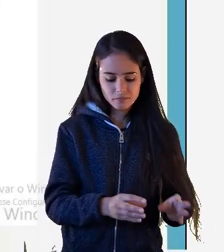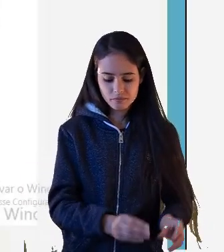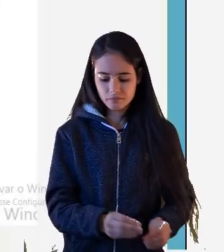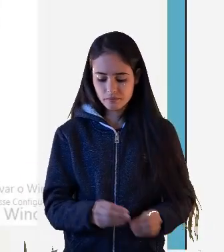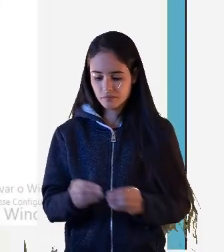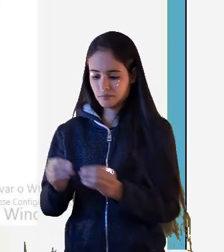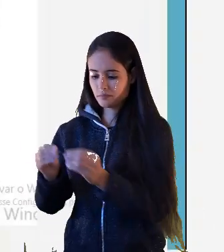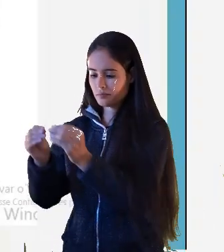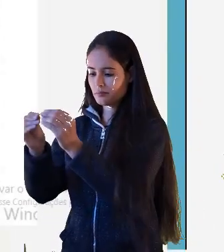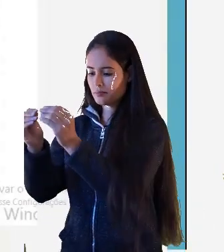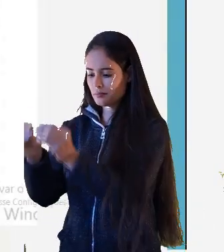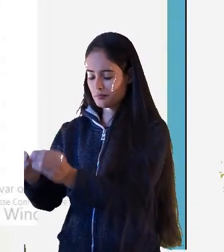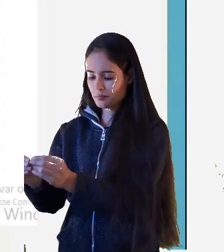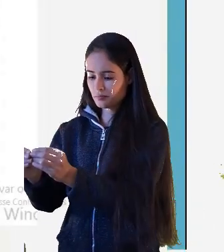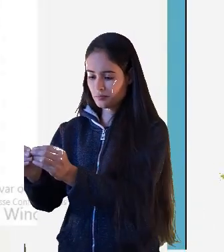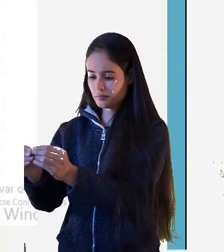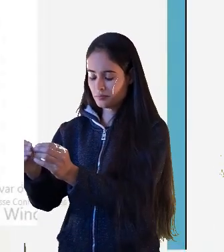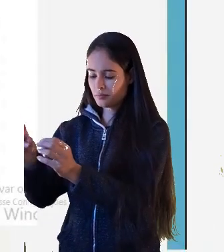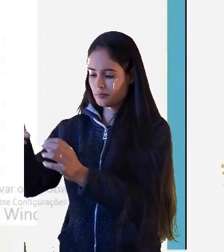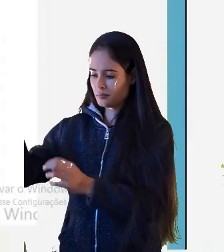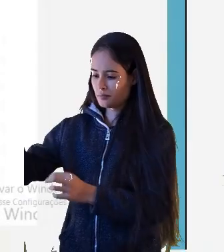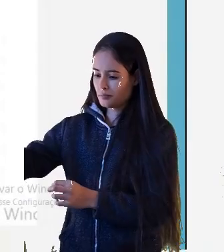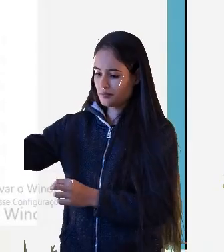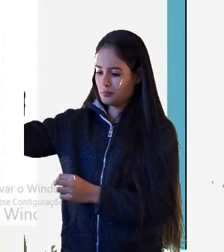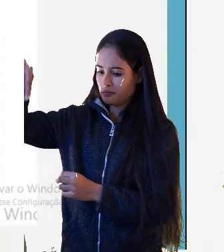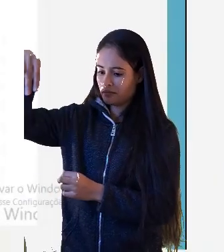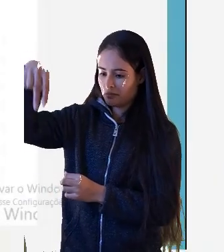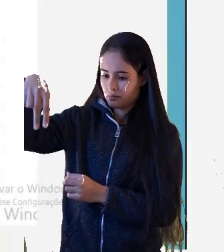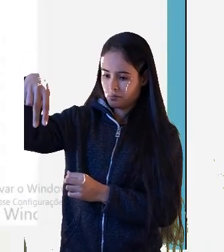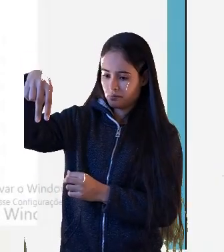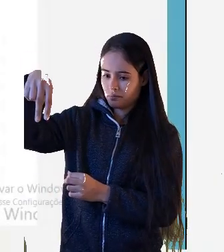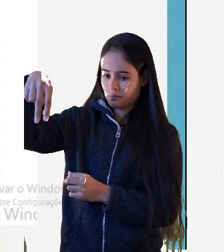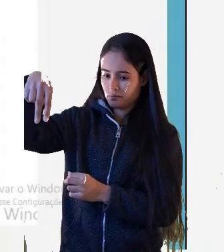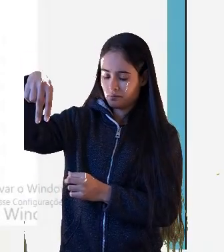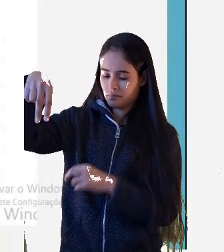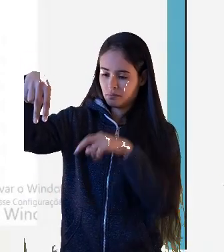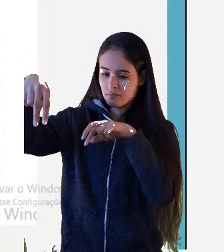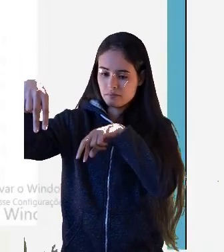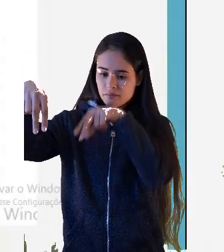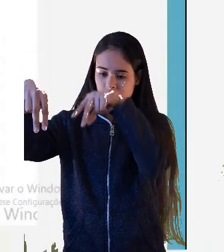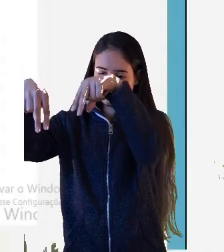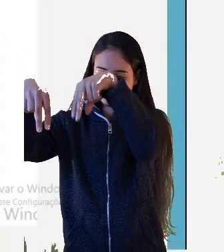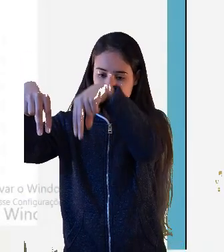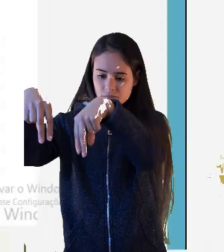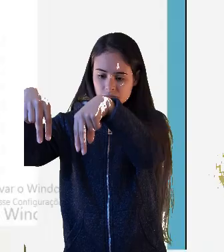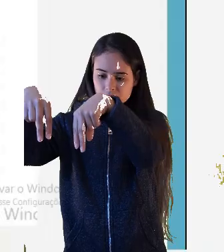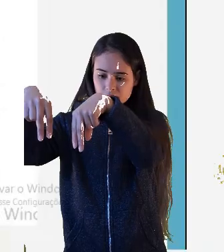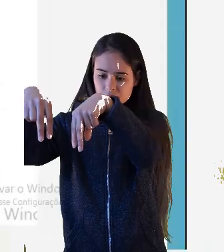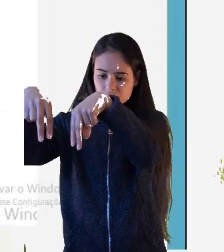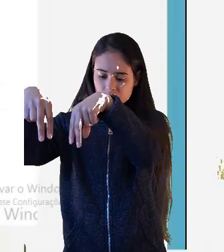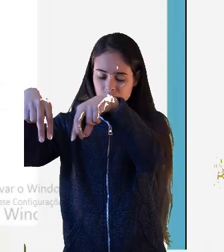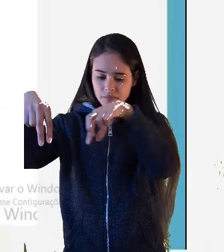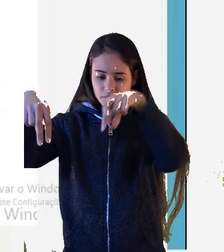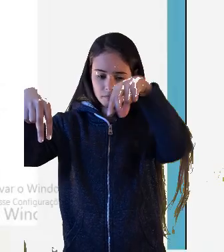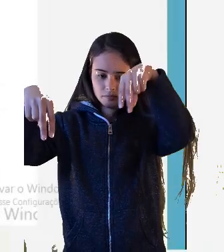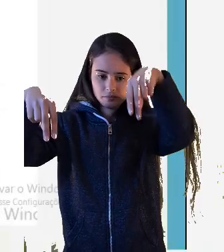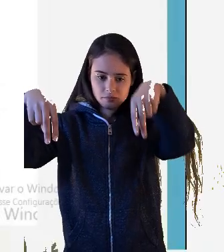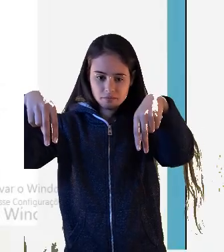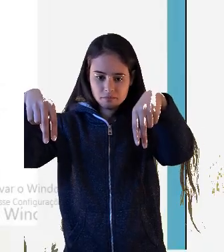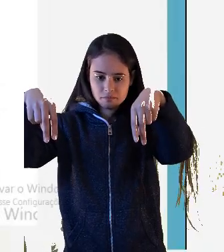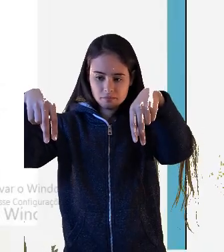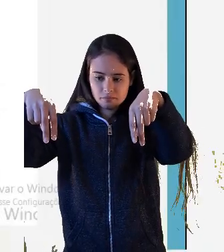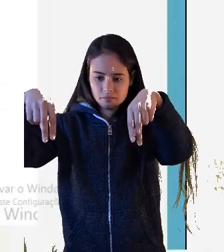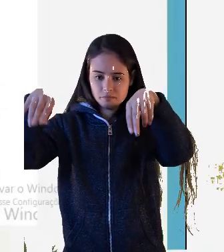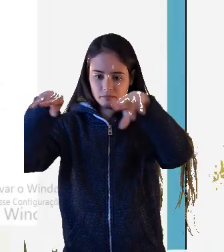além da política de entrada, também já existem políticas de permanência, né? Bolsas de permanência,